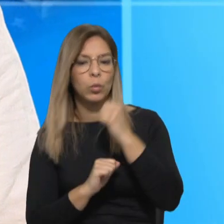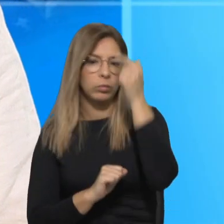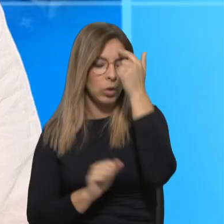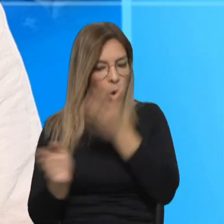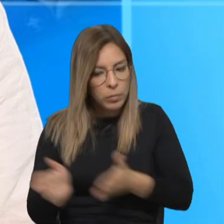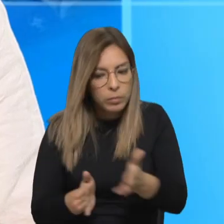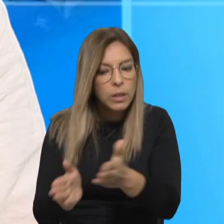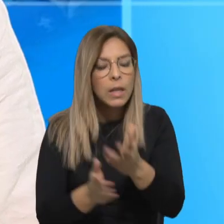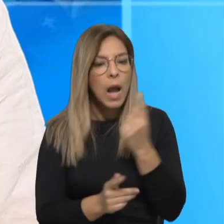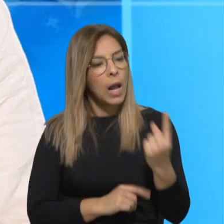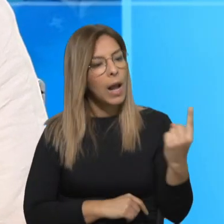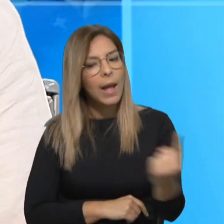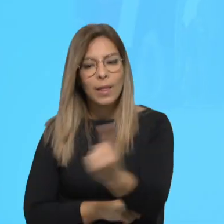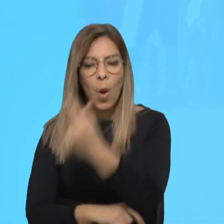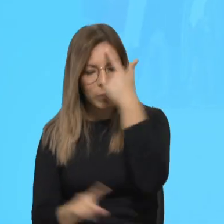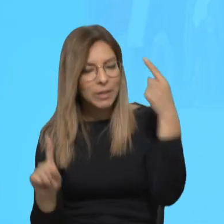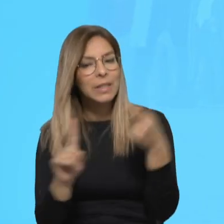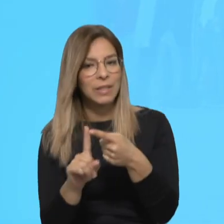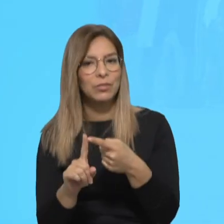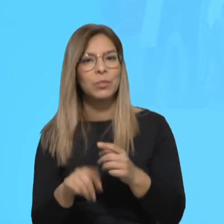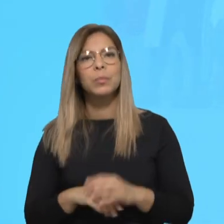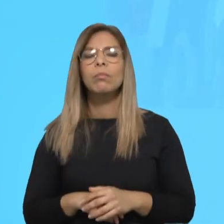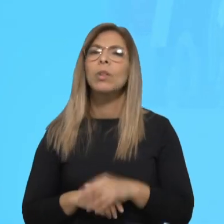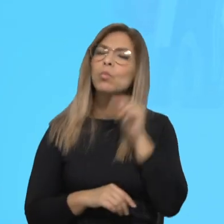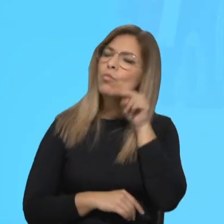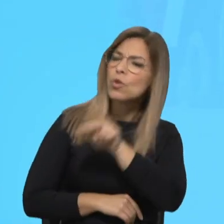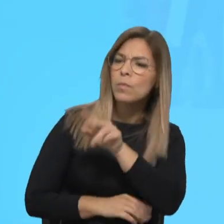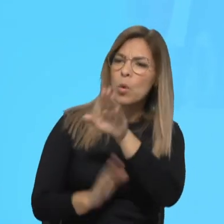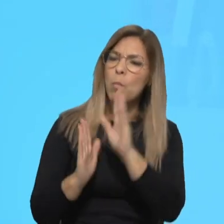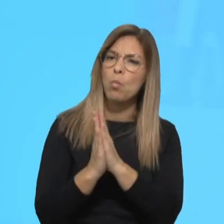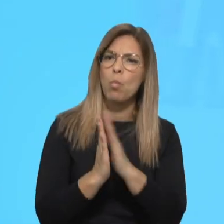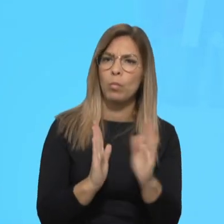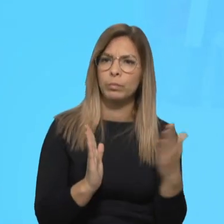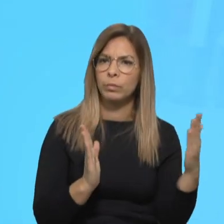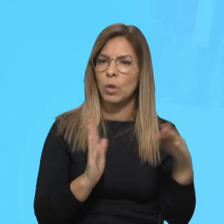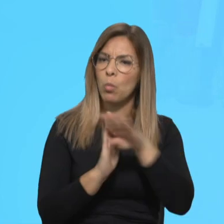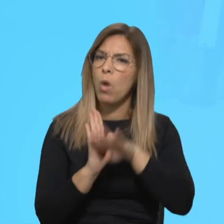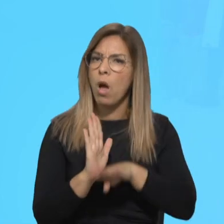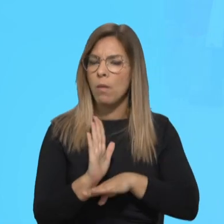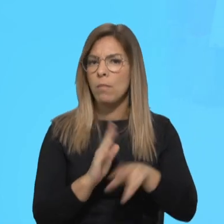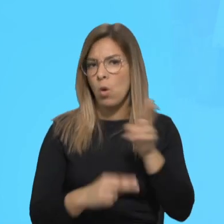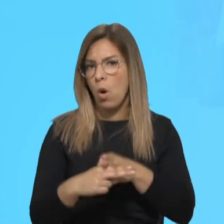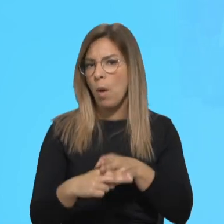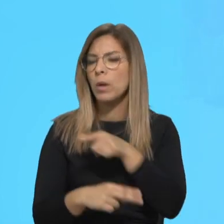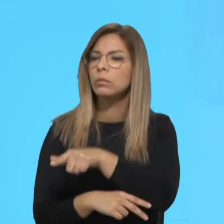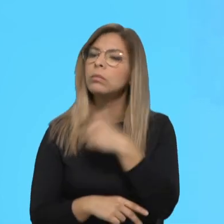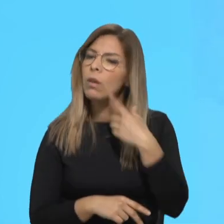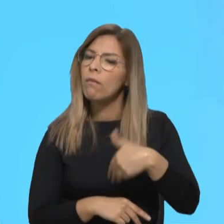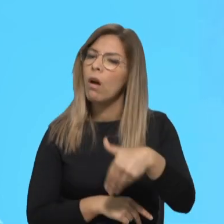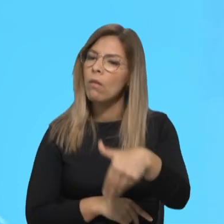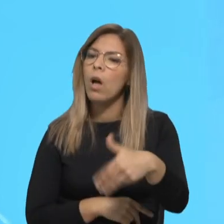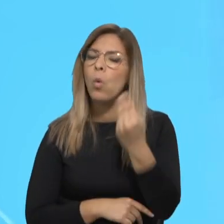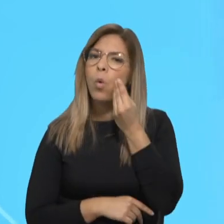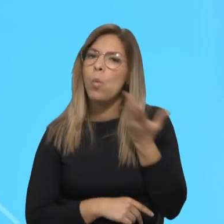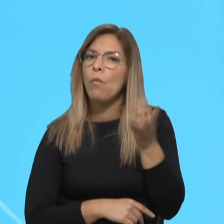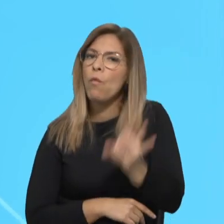de cada um. Vejo que tem aí o programa de Roma. O que é que acontece? De que forma é que este jubileu é